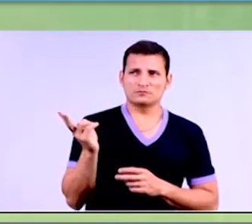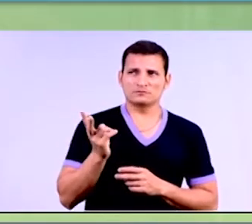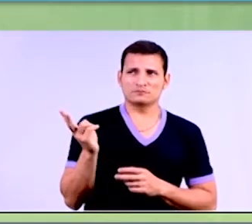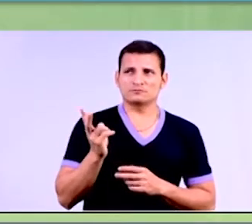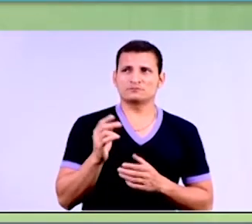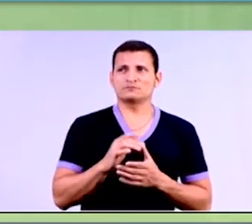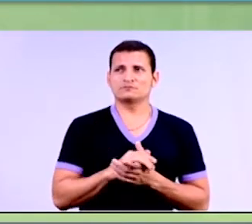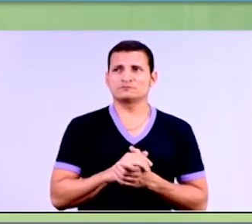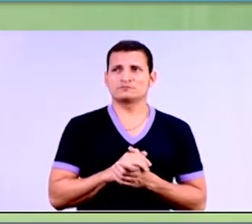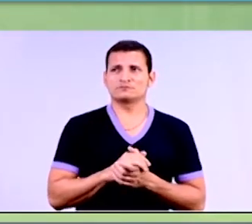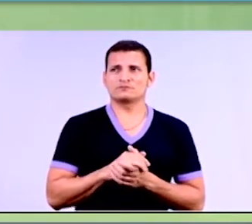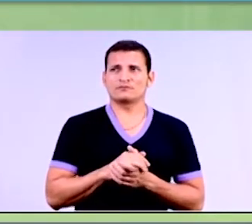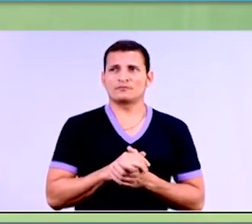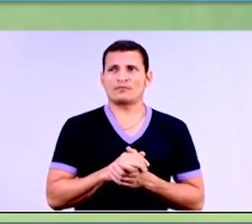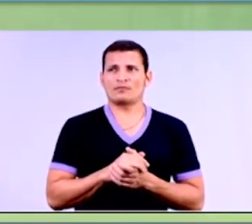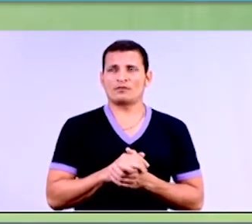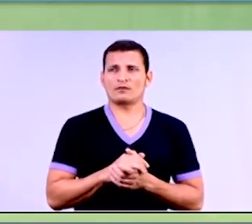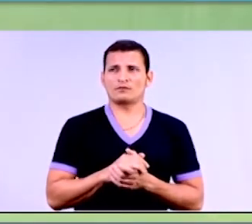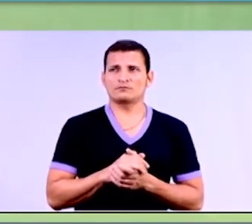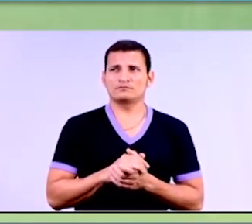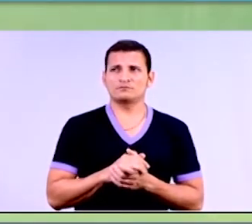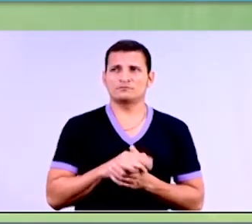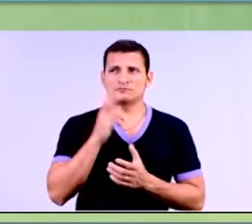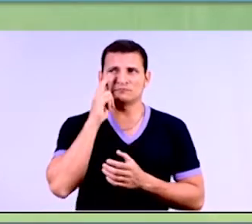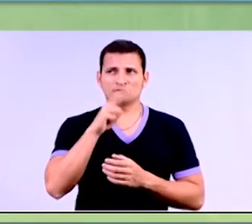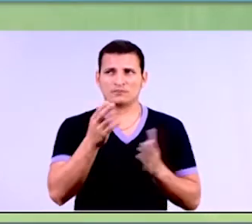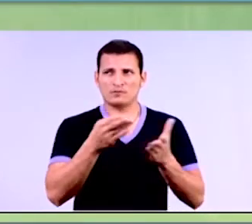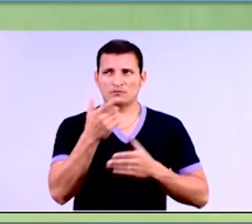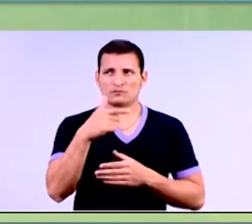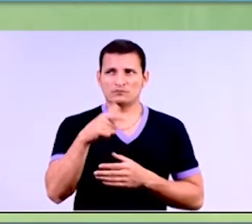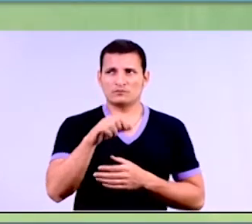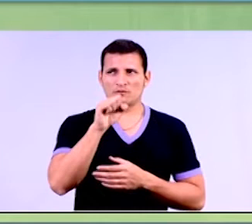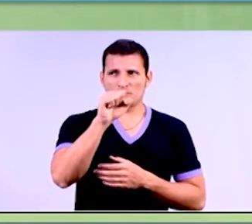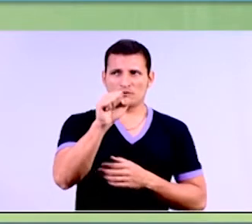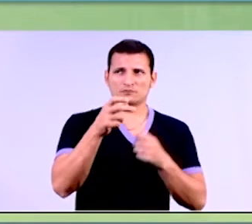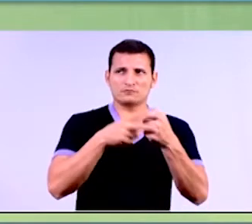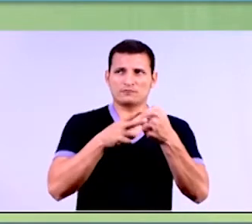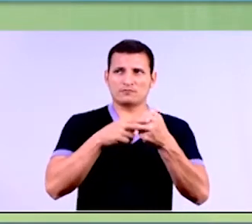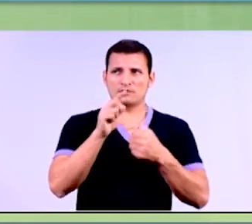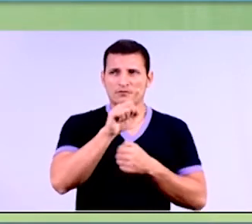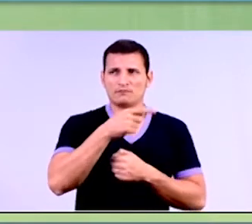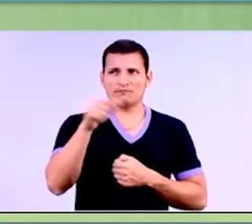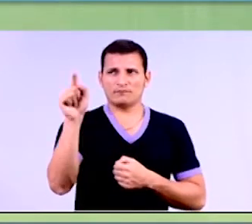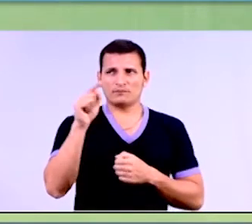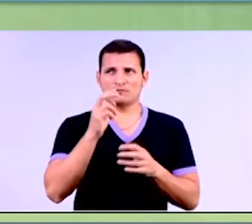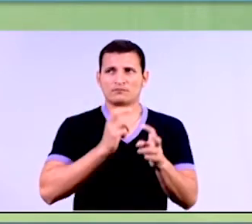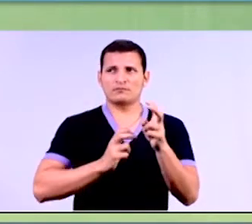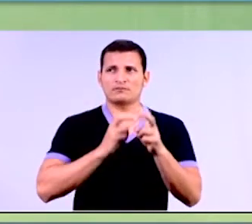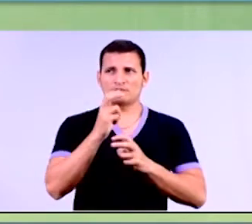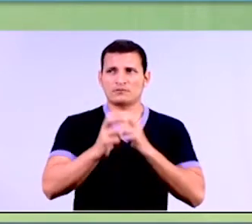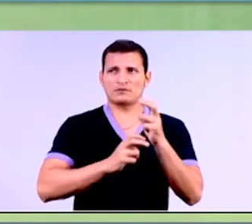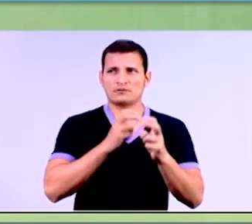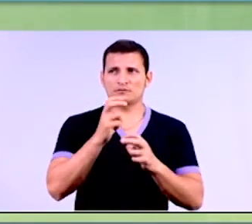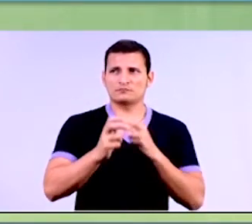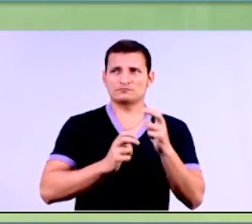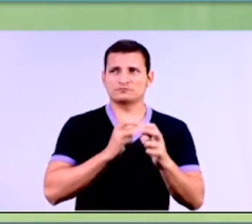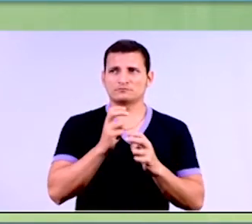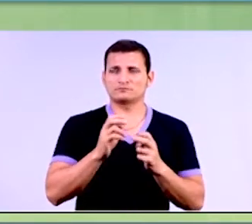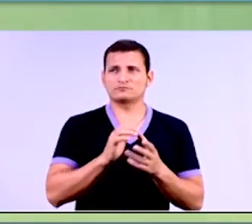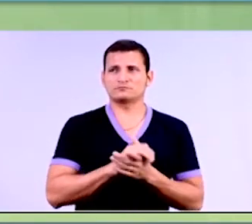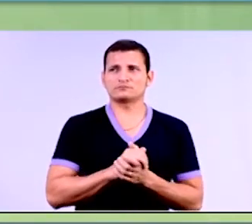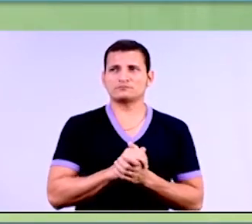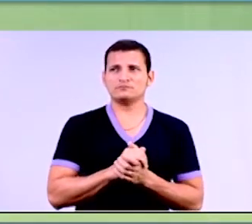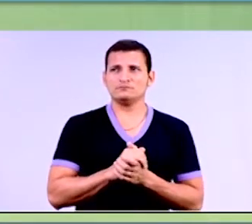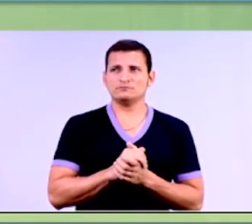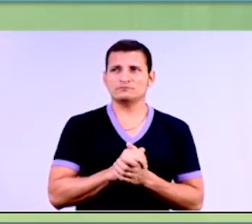They go to the park. Veja que agora não tem S no verbo, né? Eles vão ao parque. They don't go to the park.